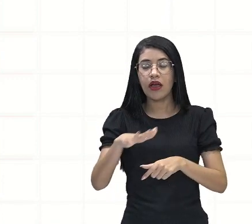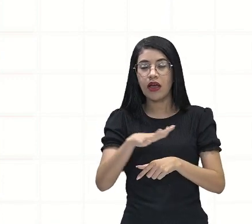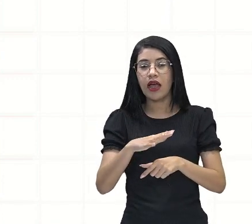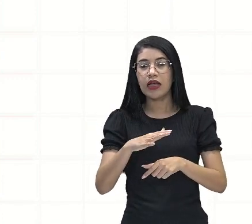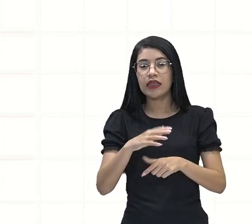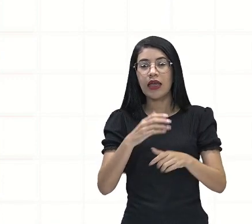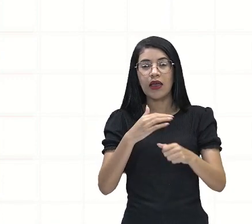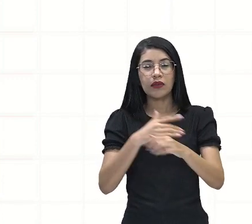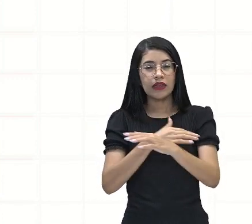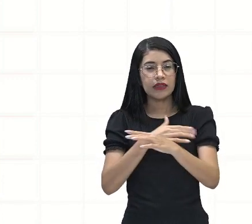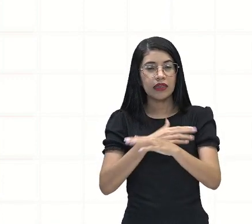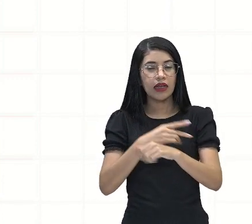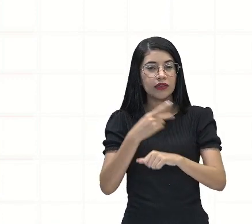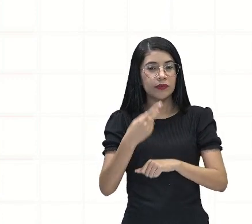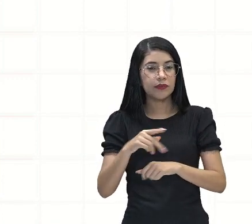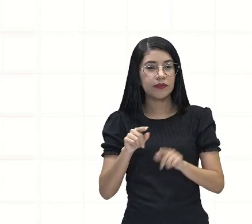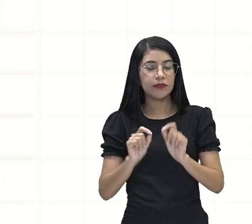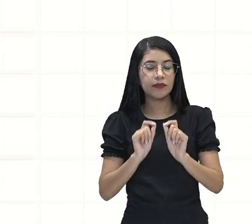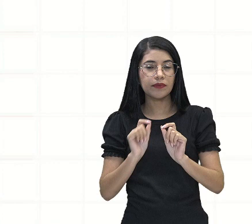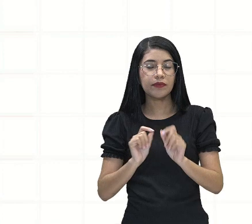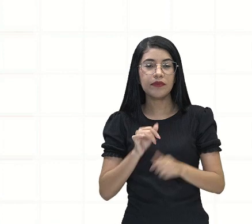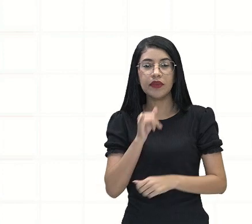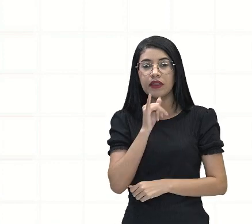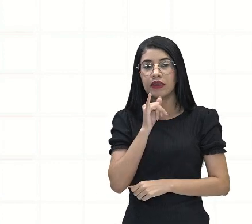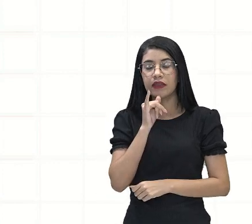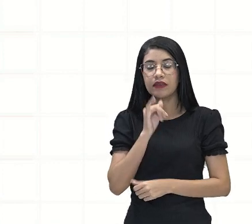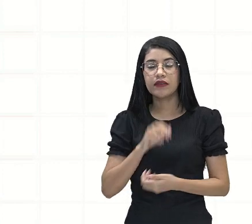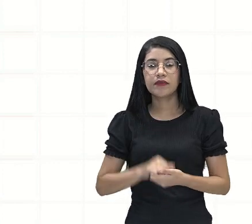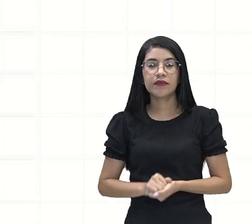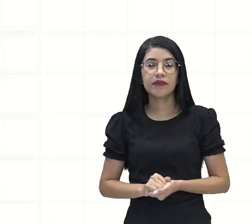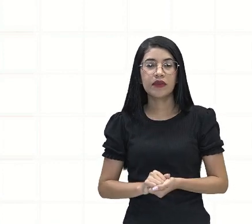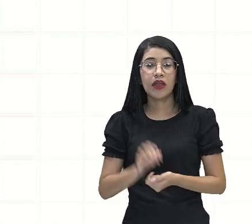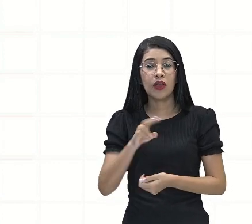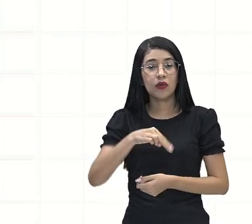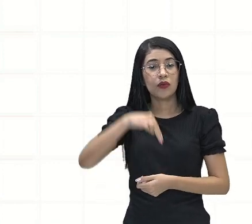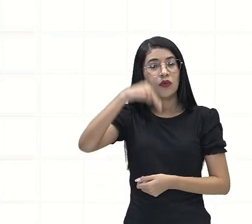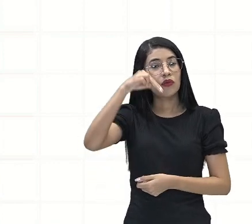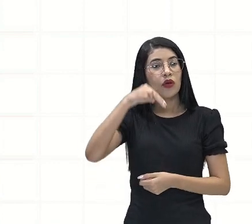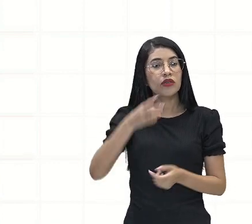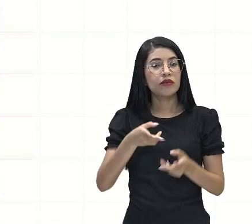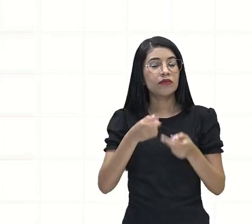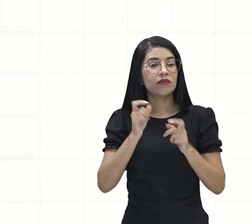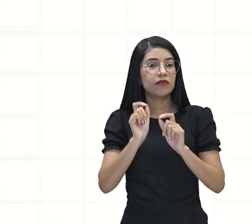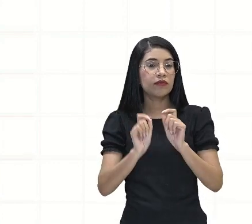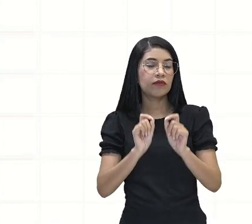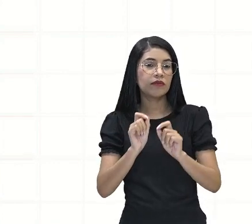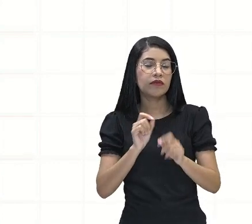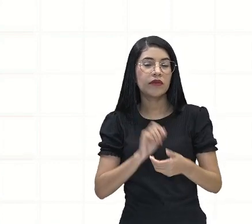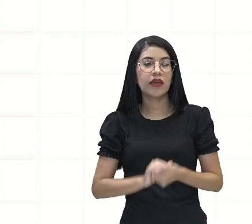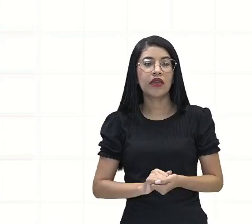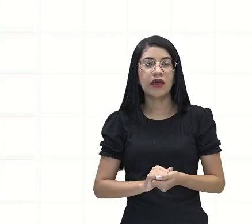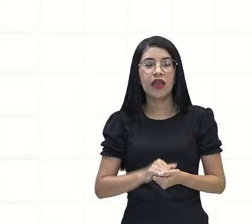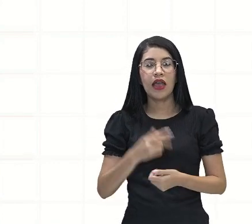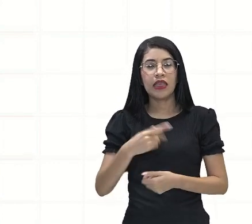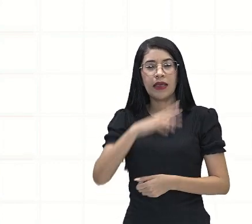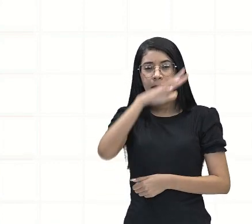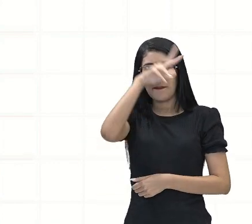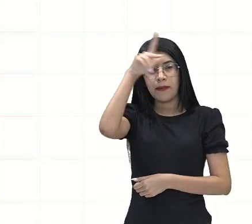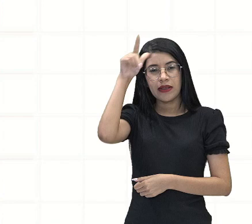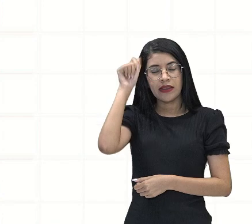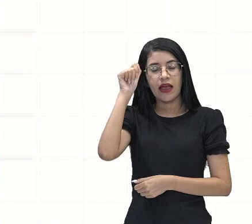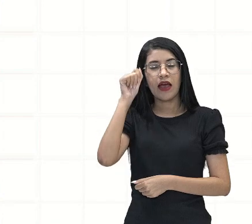metropolitanas então aqui por exemplo na Região Norte a gente vai ver aqui em torno de Manaus